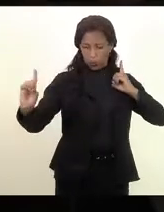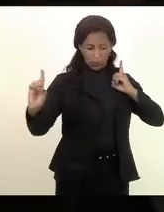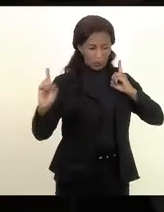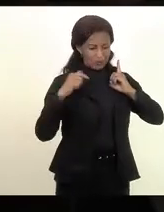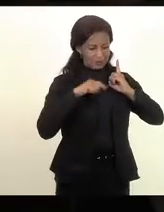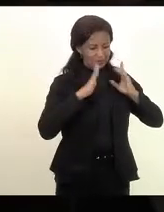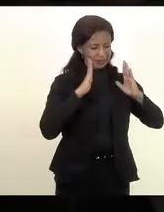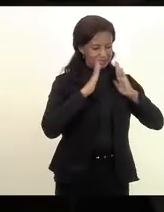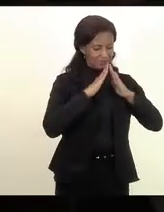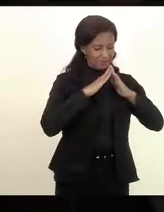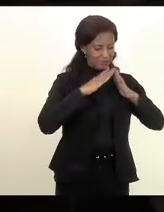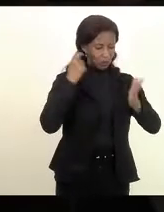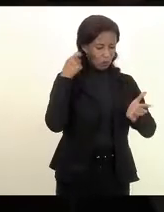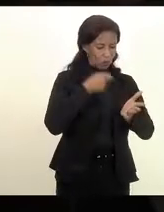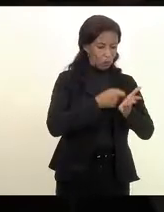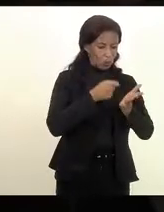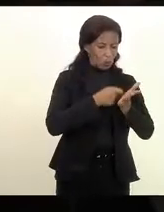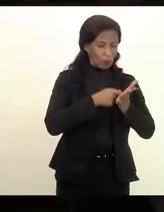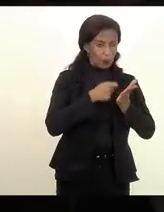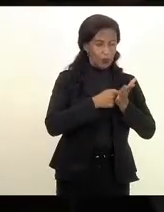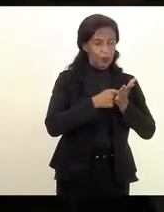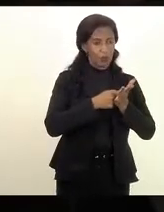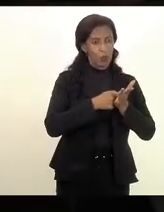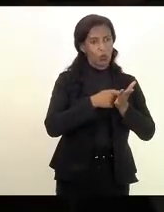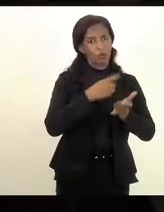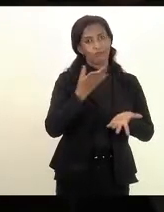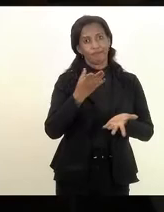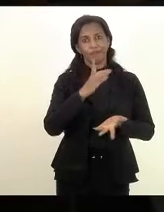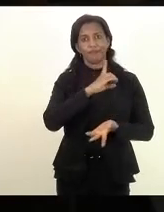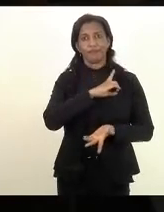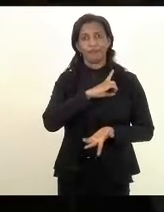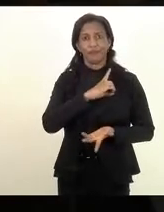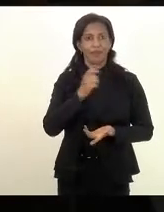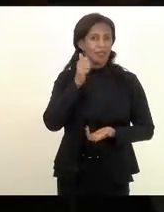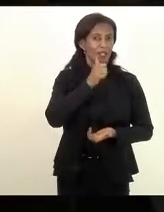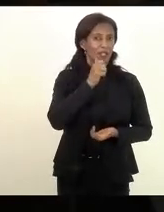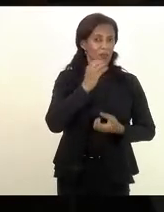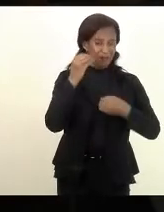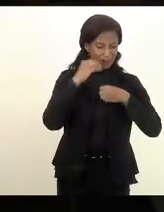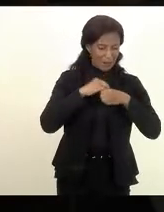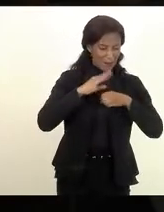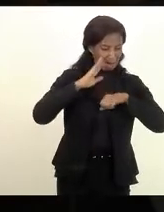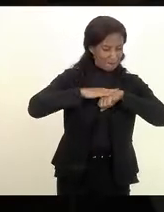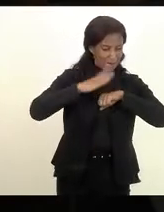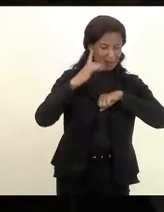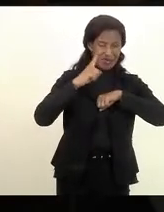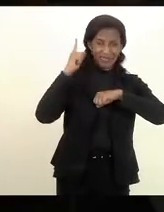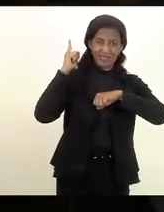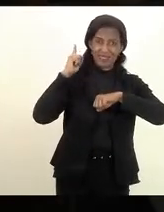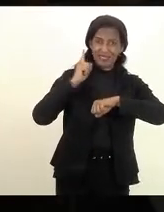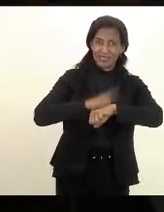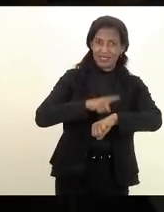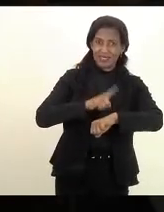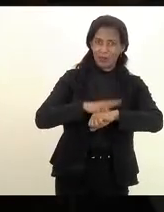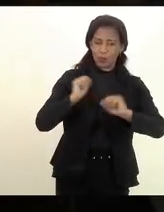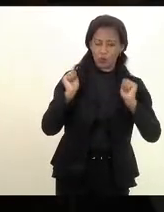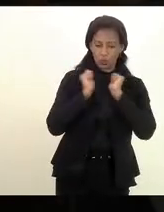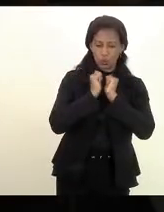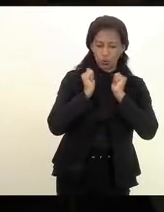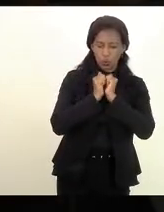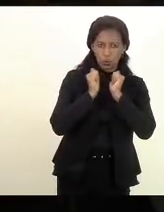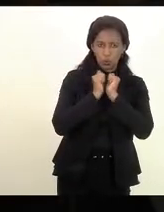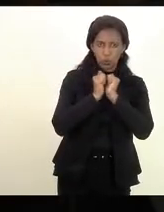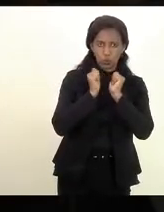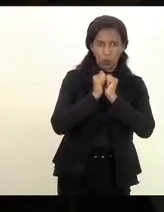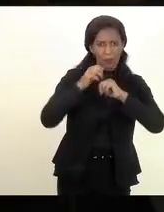obrigou deputada Marta Rocha as mulheres a ficar muito mais tempo que de costume na convivência direta isolada